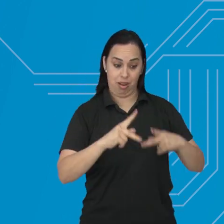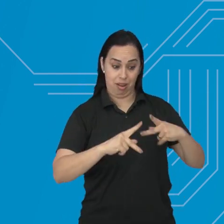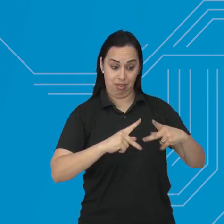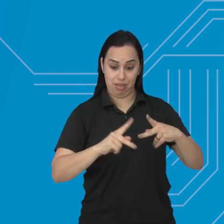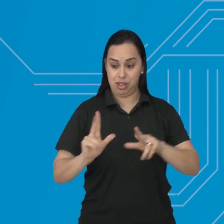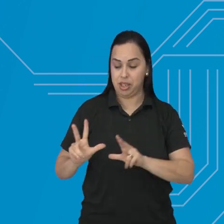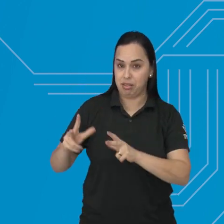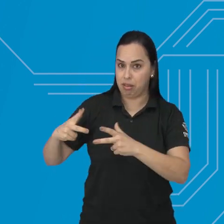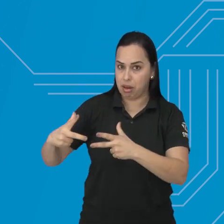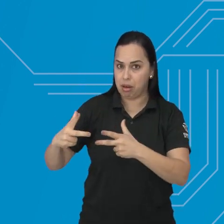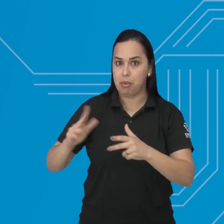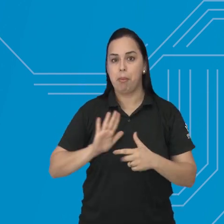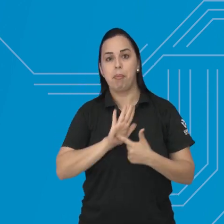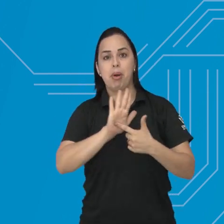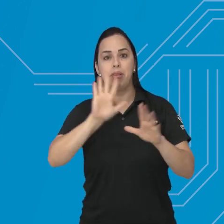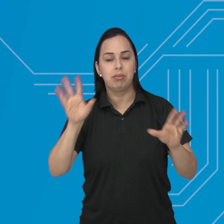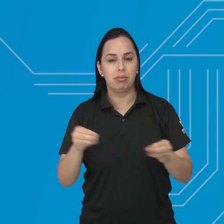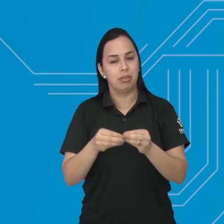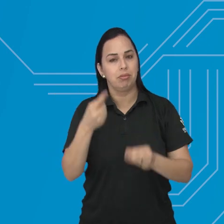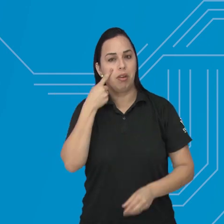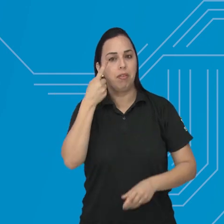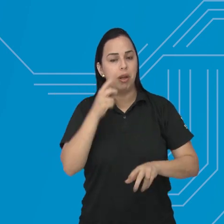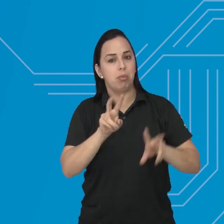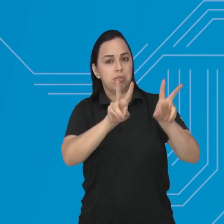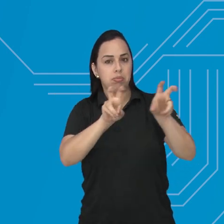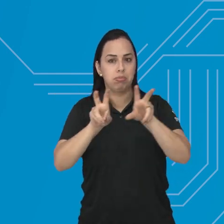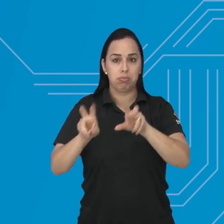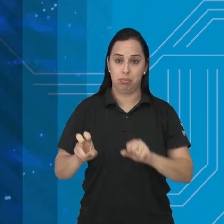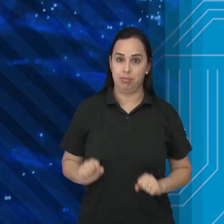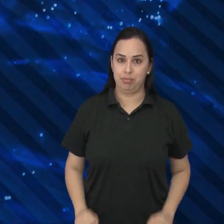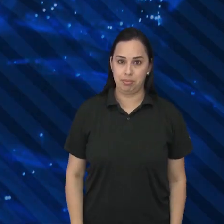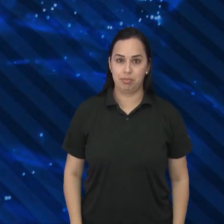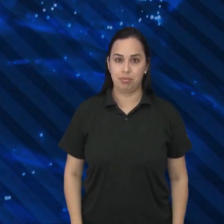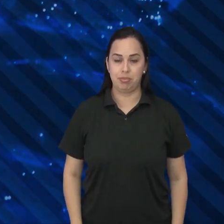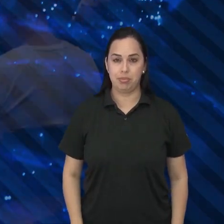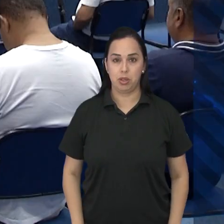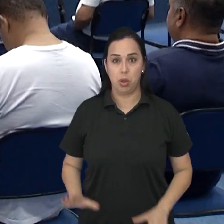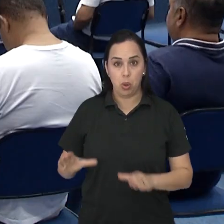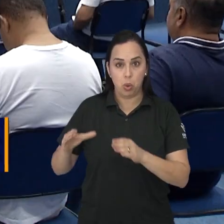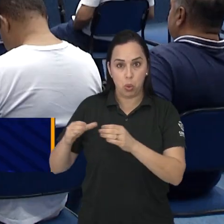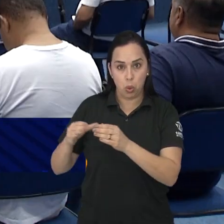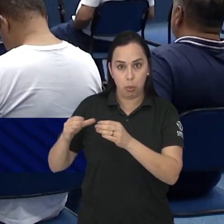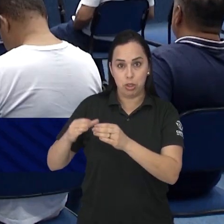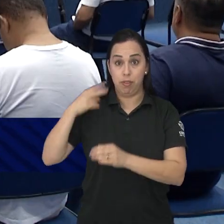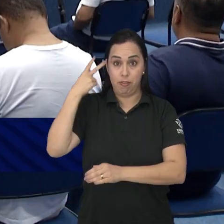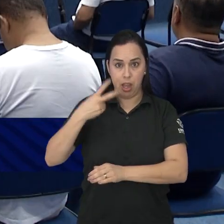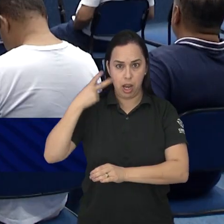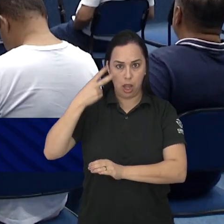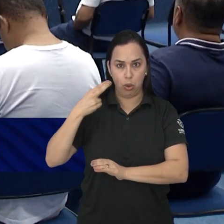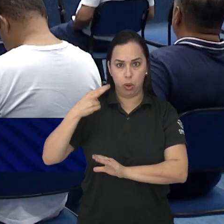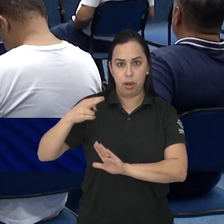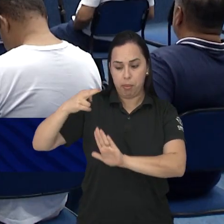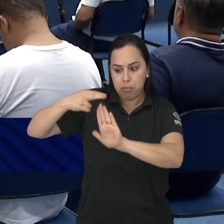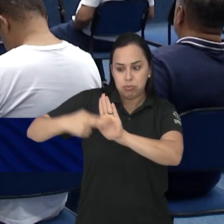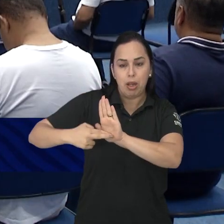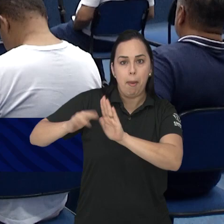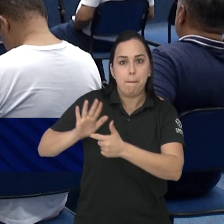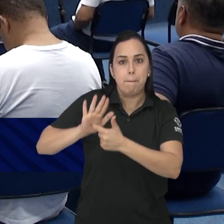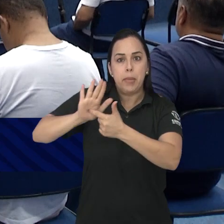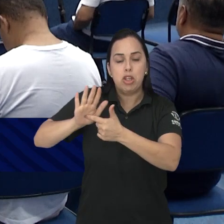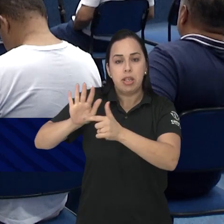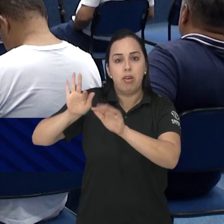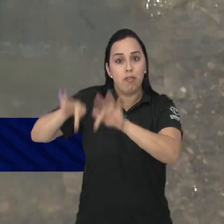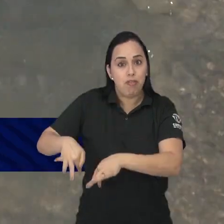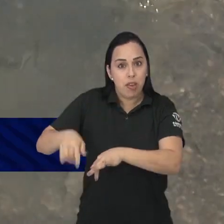na cidade. E vamos ver quais são os destaques desta edição. SEI da Sabesp apresenta relatório final dos trabalhos e